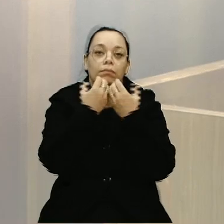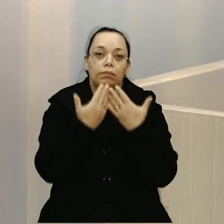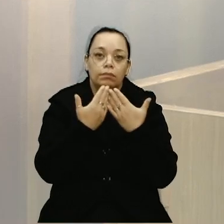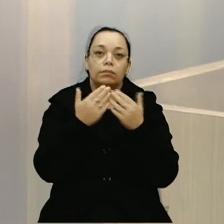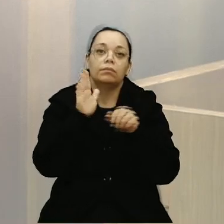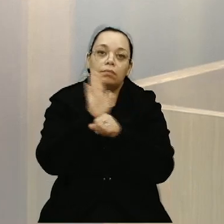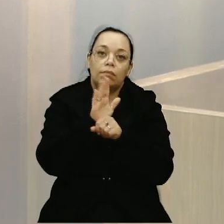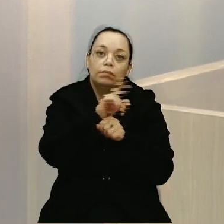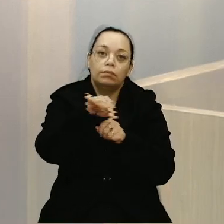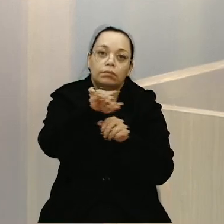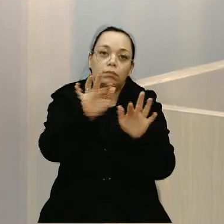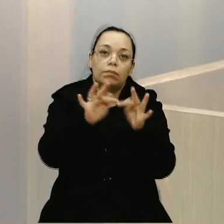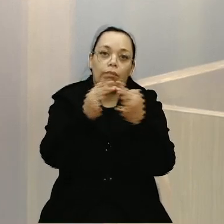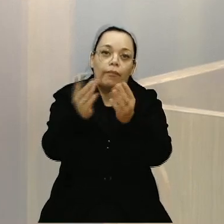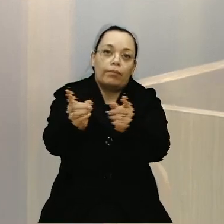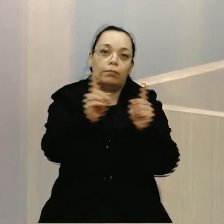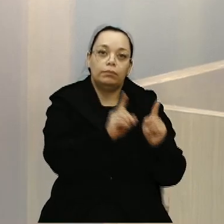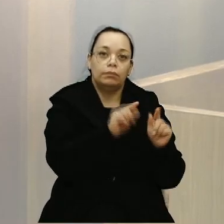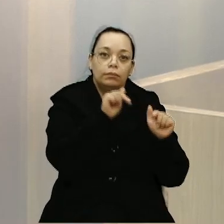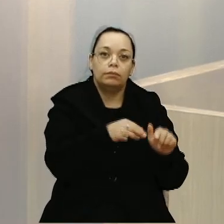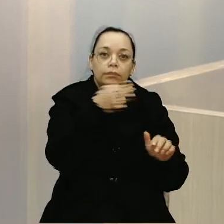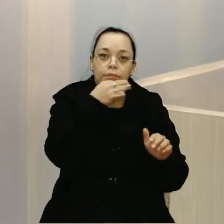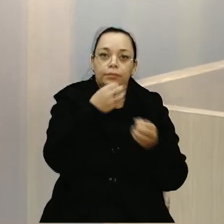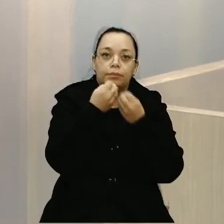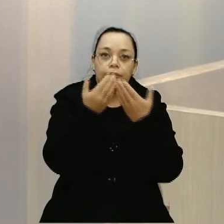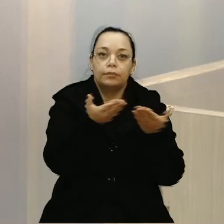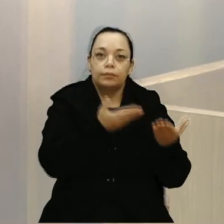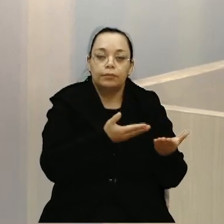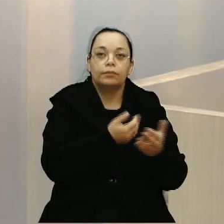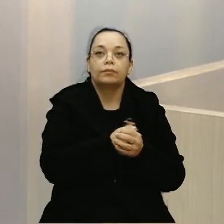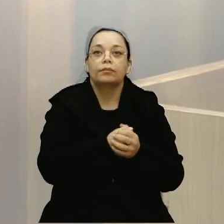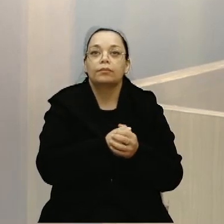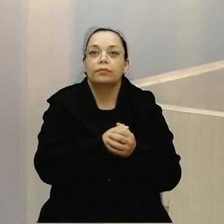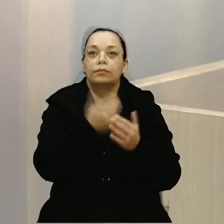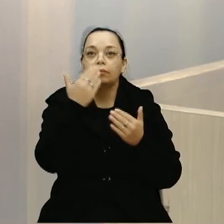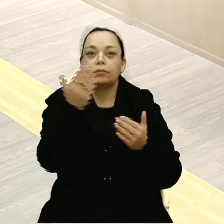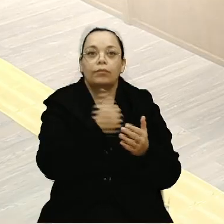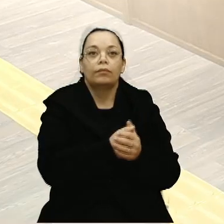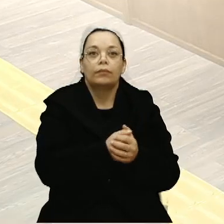essas pessoas que estão migrando a Caxias do Sul. Sejam bem-vindos, imigrantes que estão chegando. Obrigado. Obrigado. Próximo.